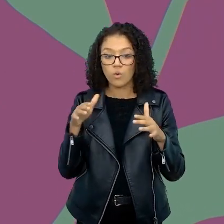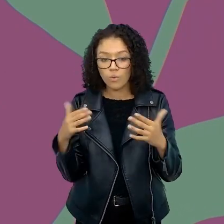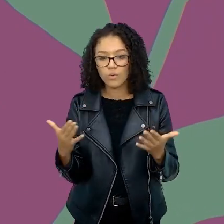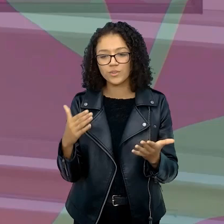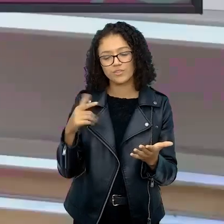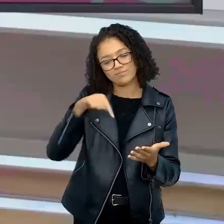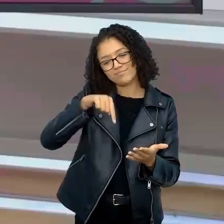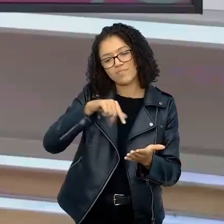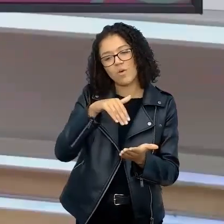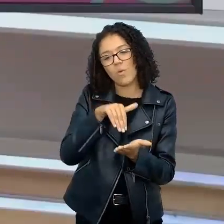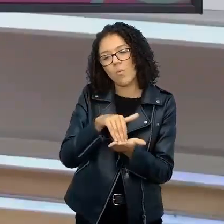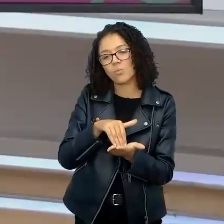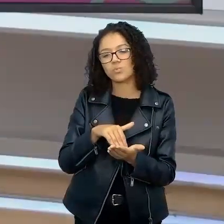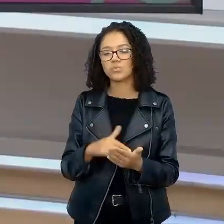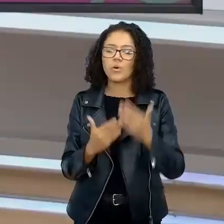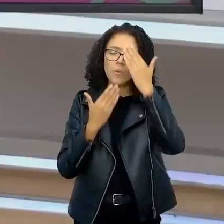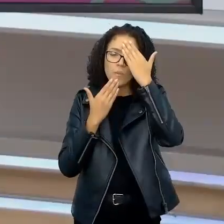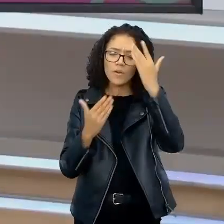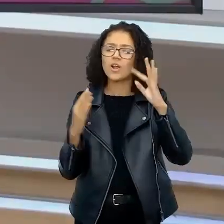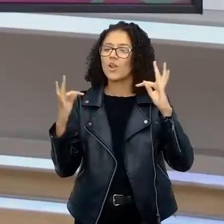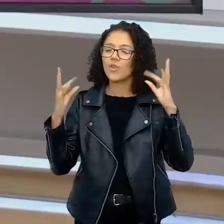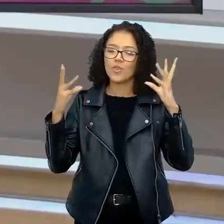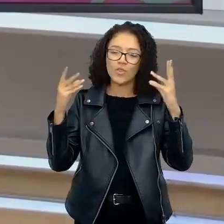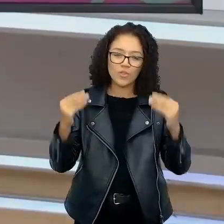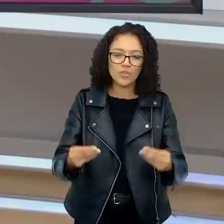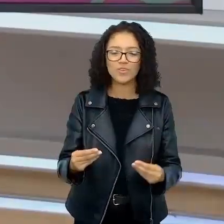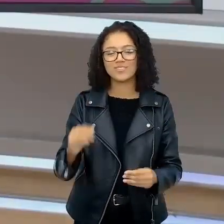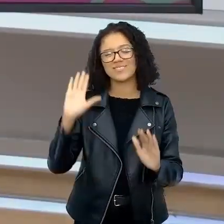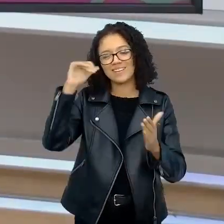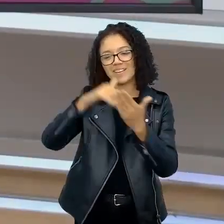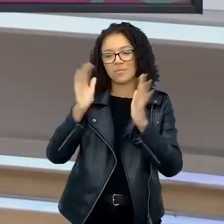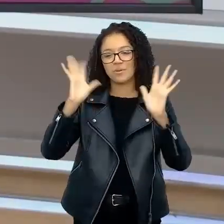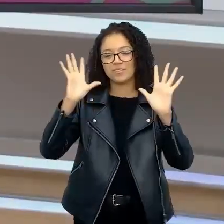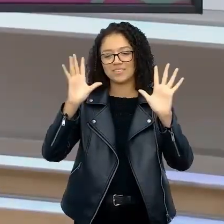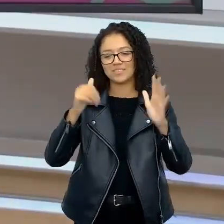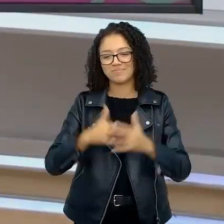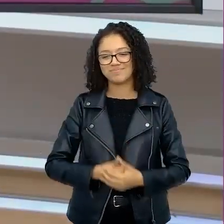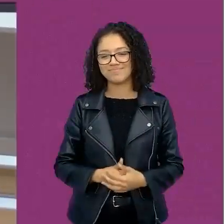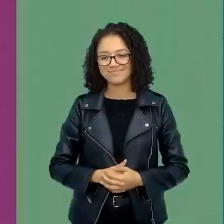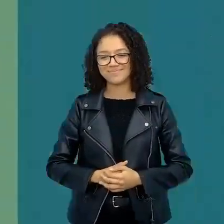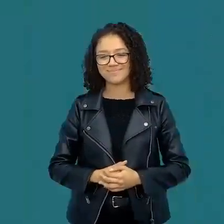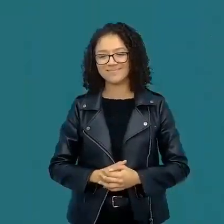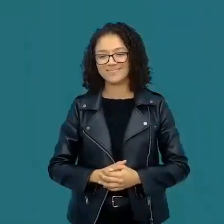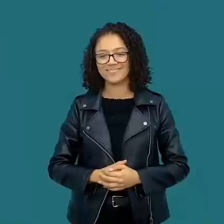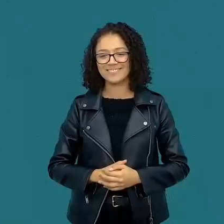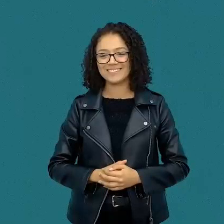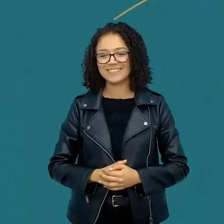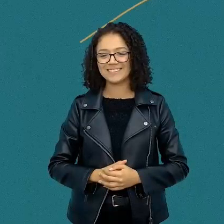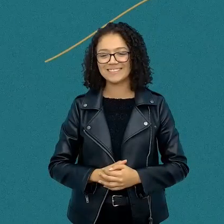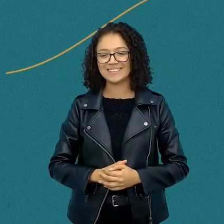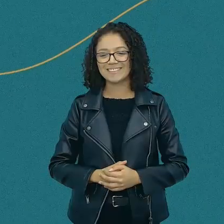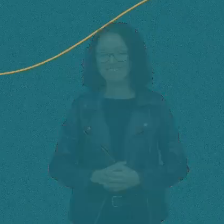aula desse módulo. Obrigada por ficarem até aqui e até a próxima.